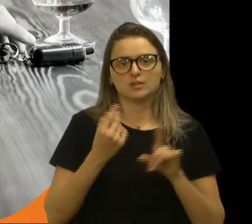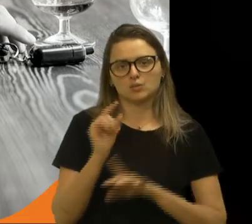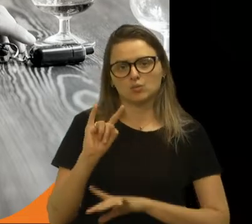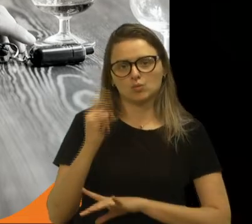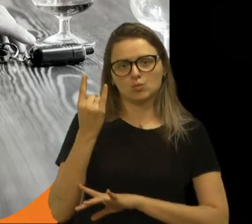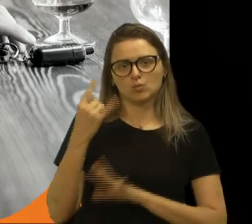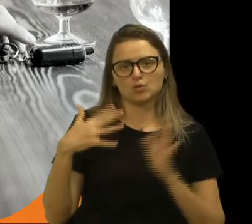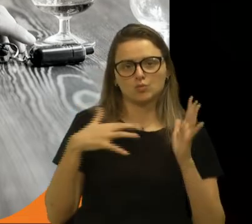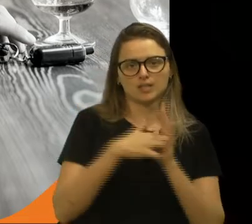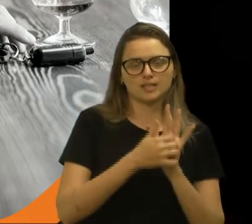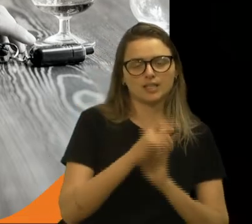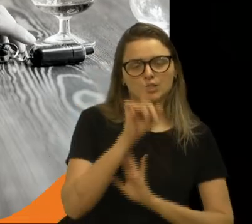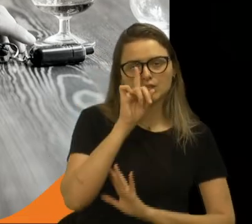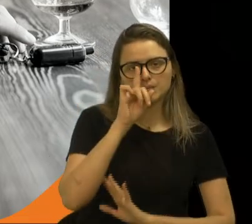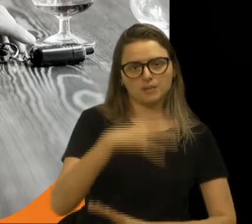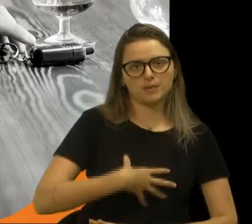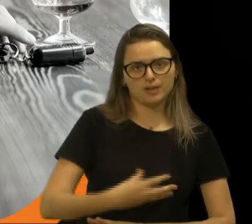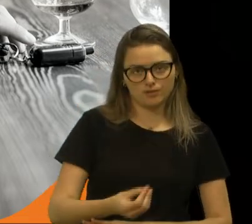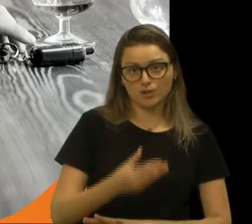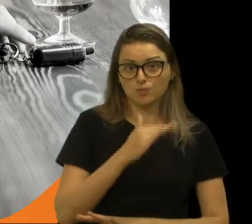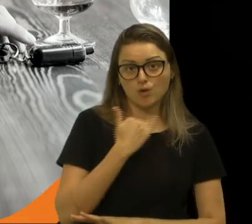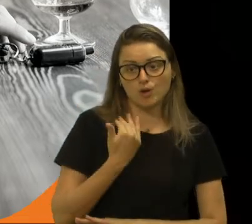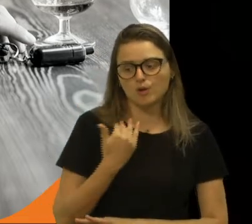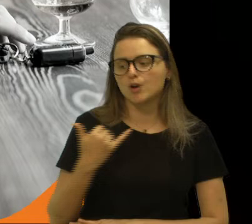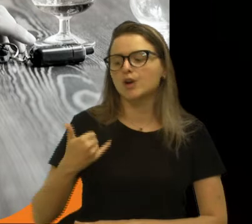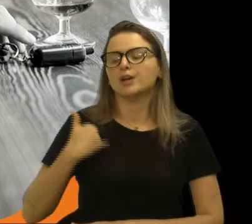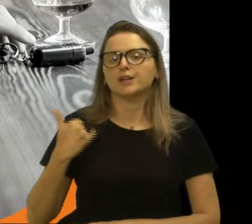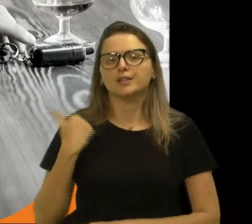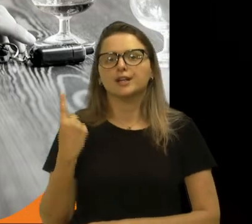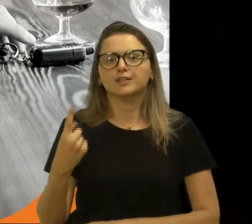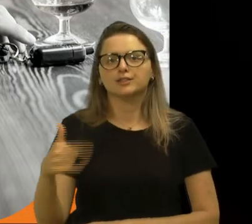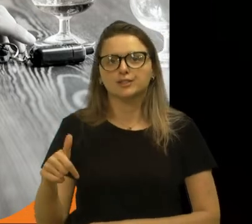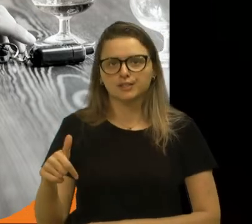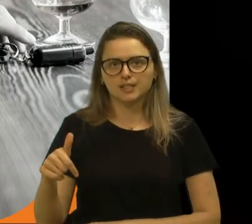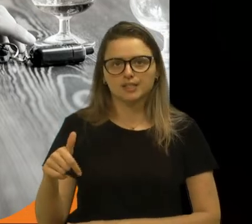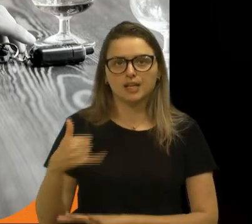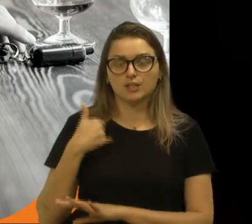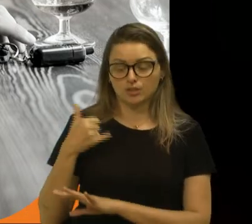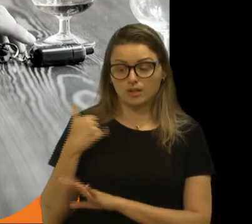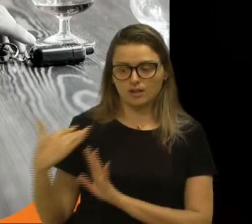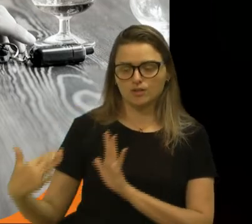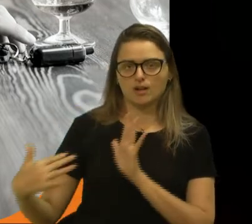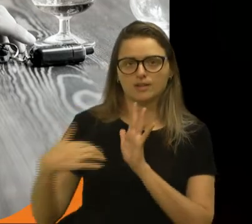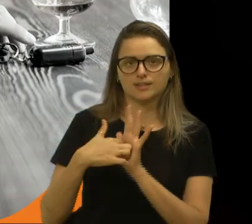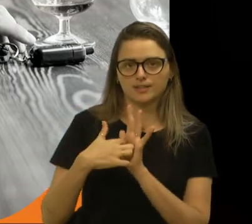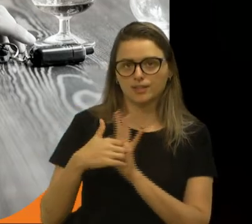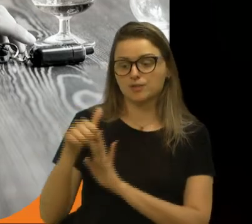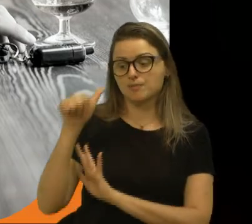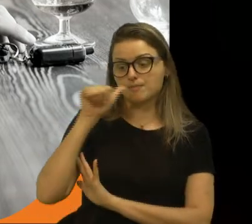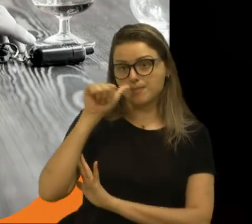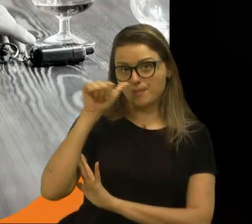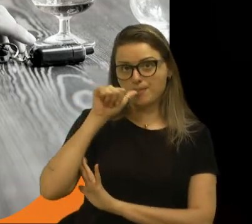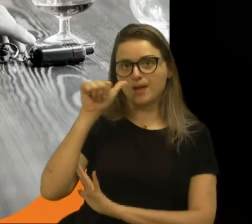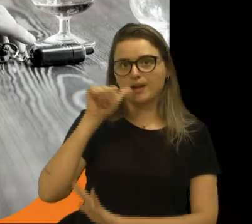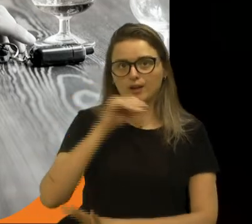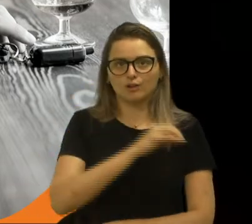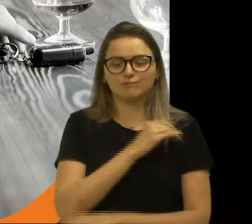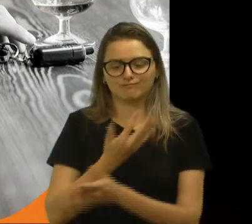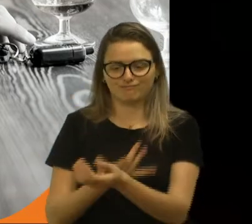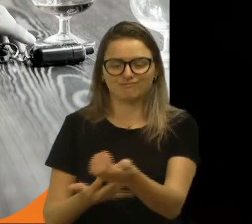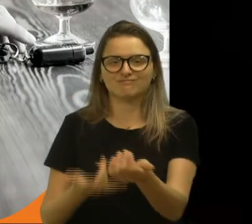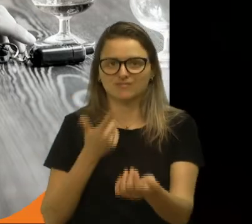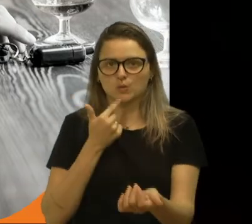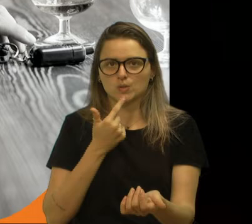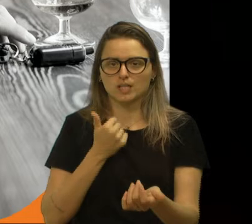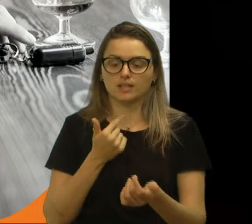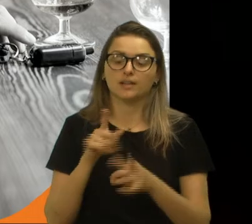que vitimou mãe e filho, né? Um menor de idade, então, estava assim, com sinais de álcool no sangue, e a gente sabe